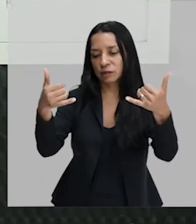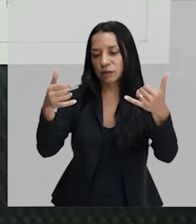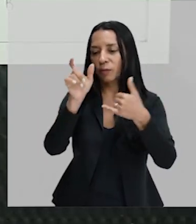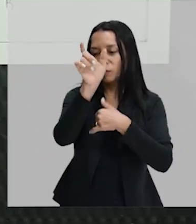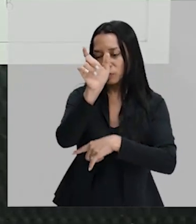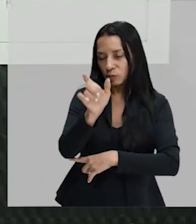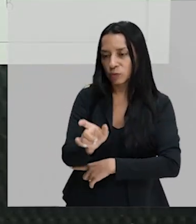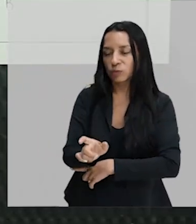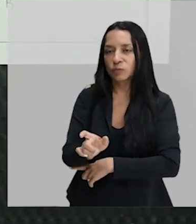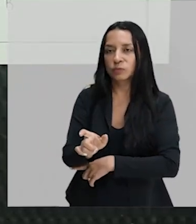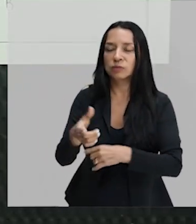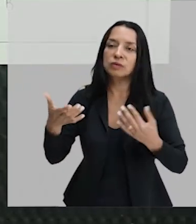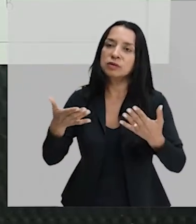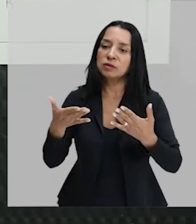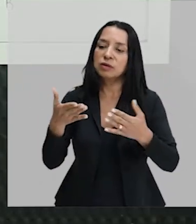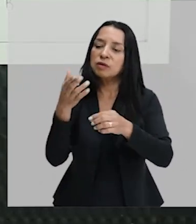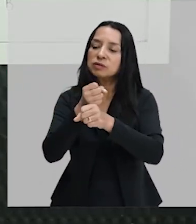4.